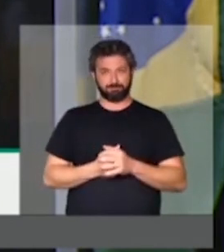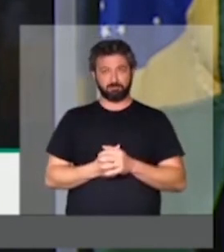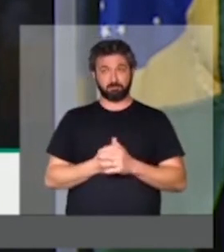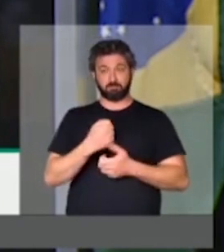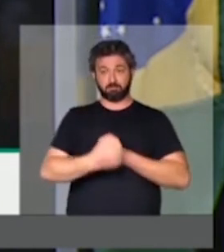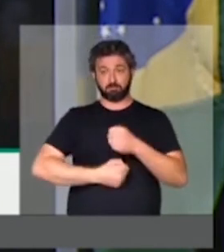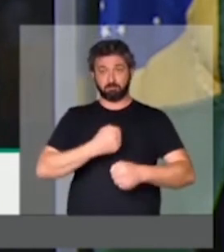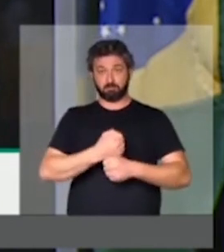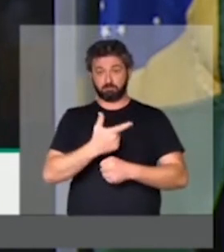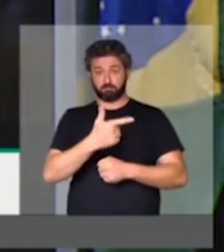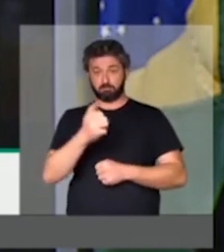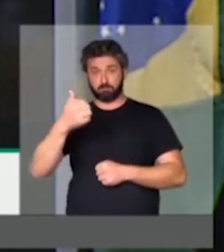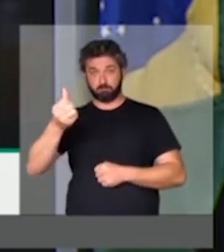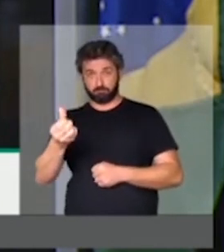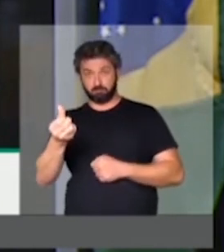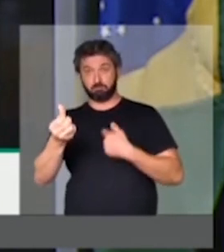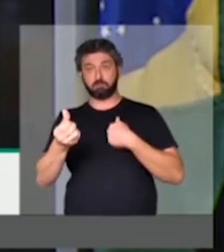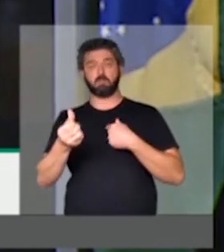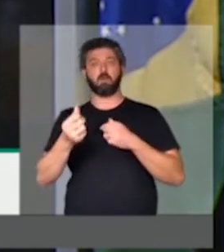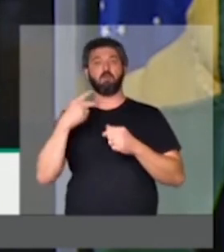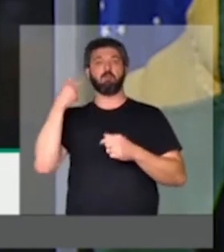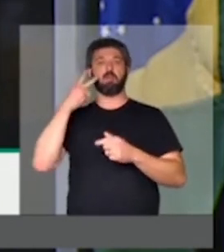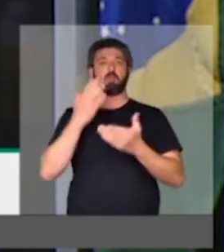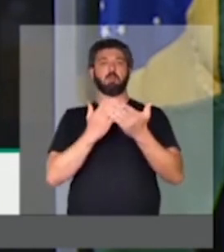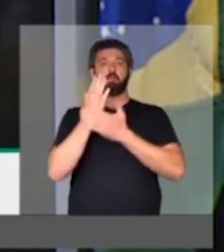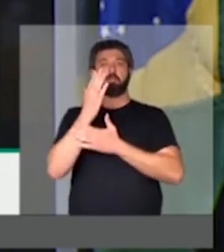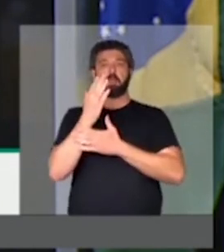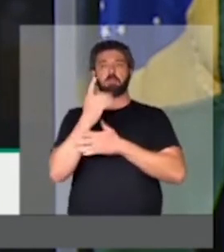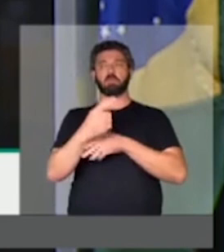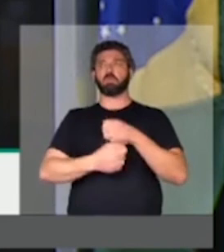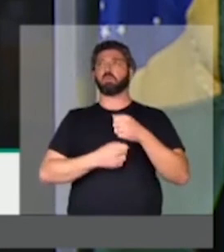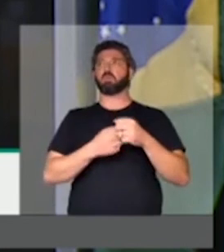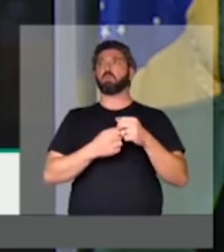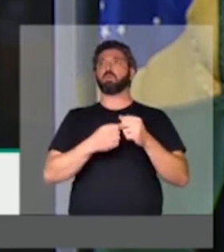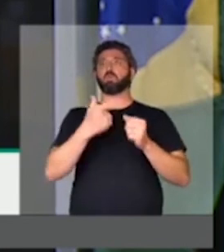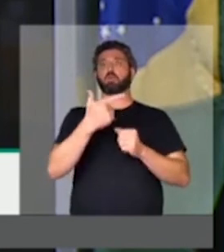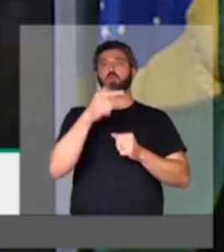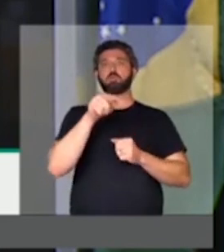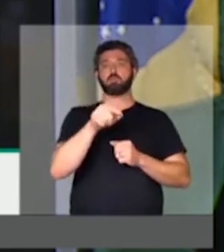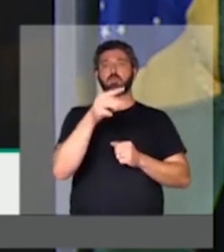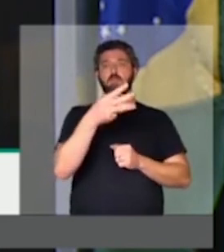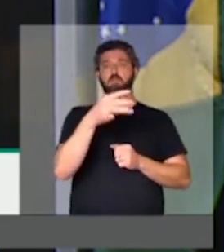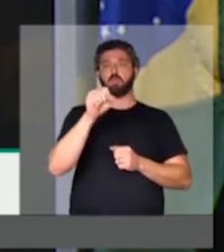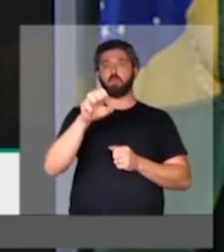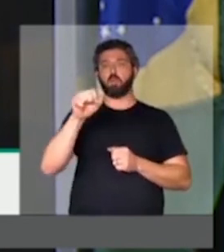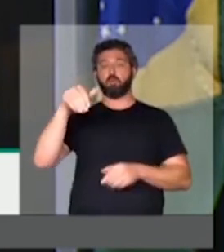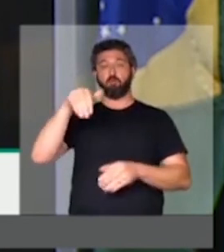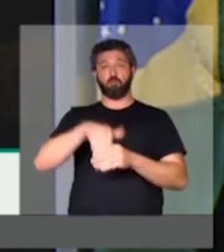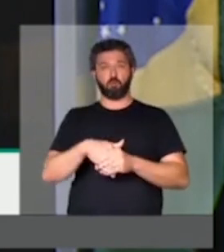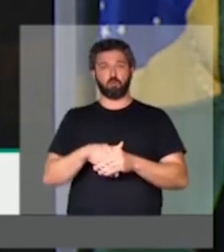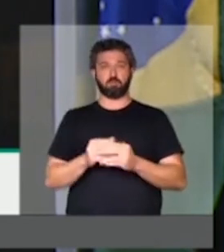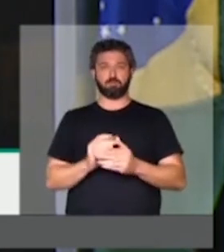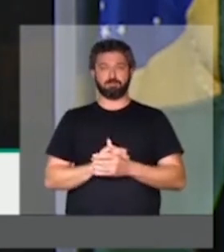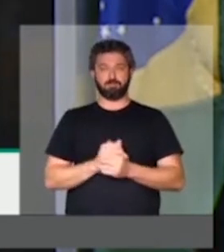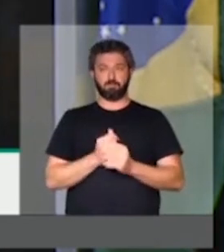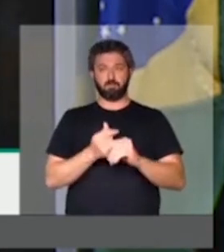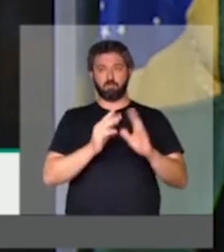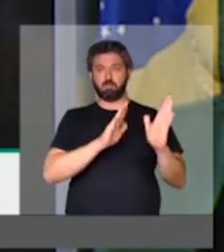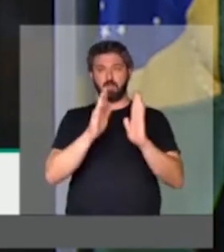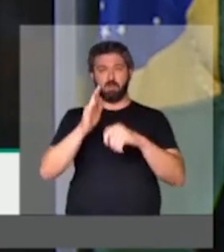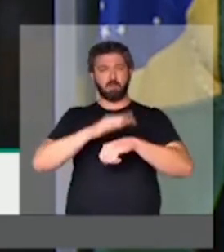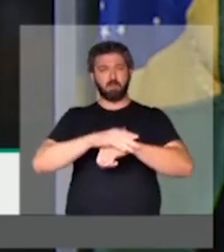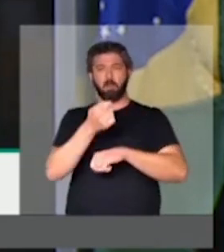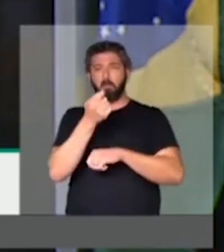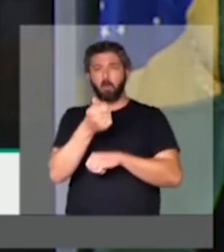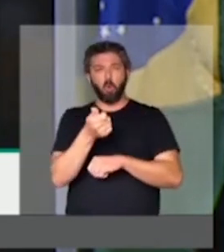Em 2016, fui eleito vereador com 2.388 votos. Em um período muito